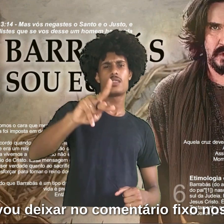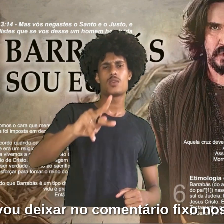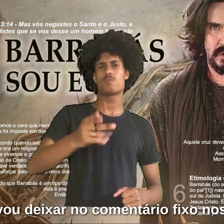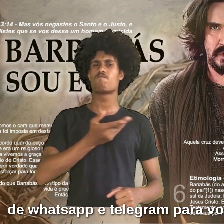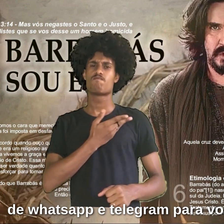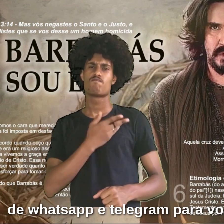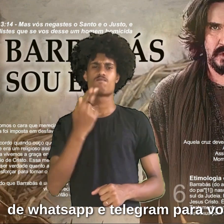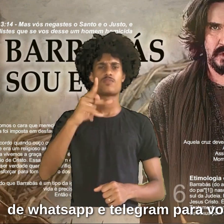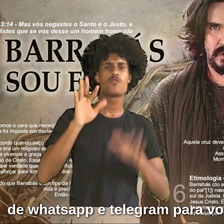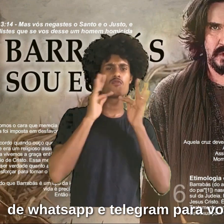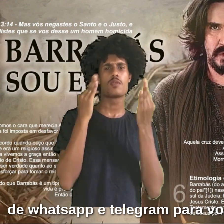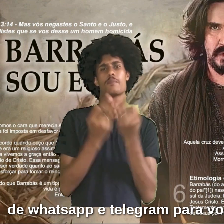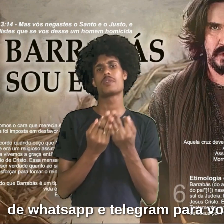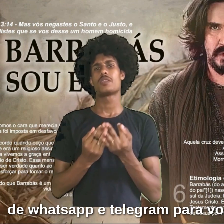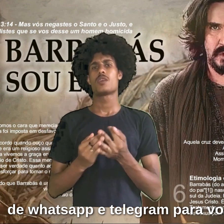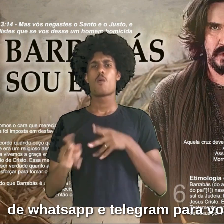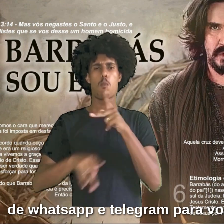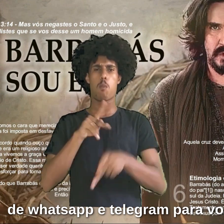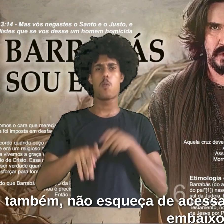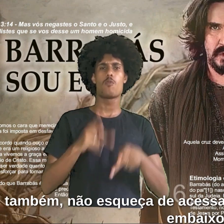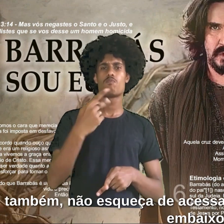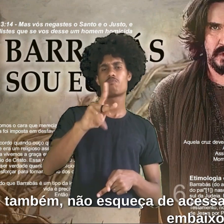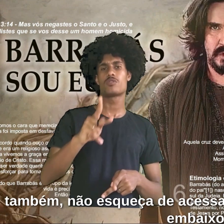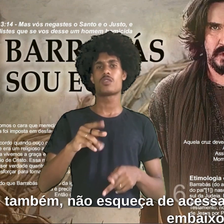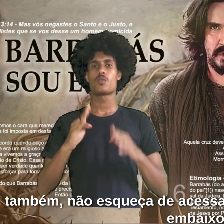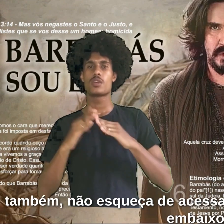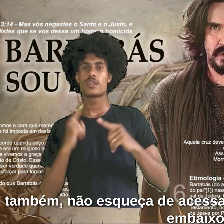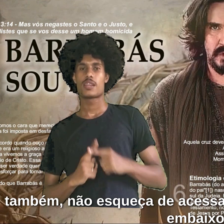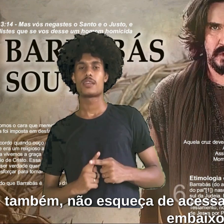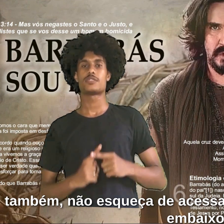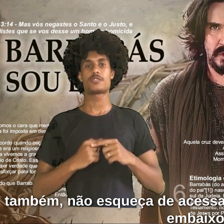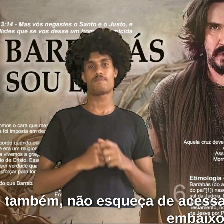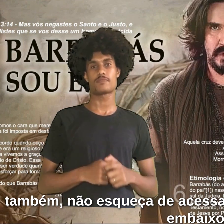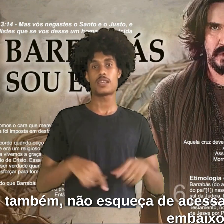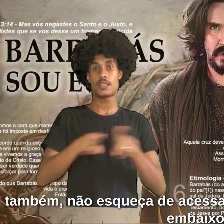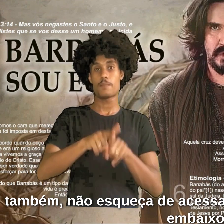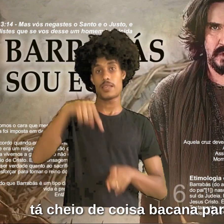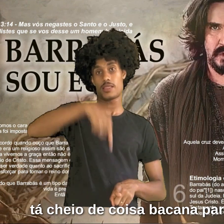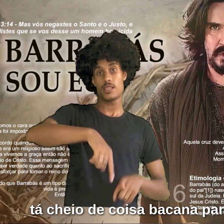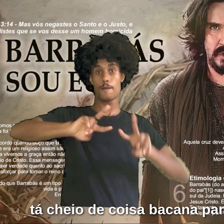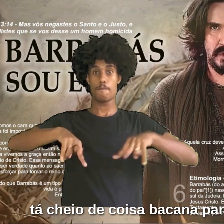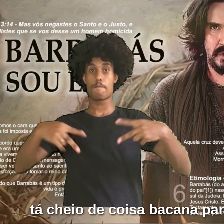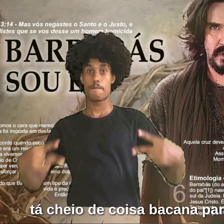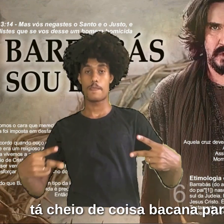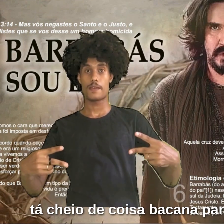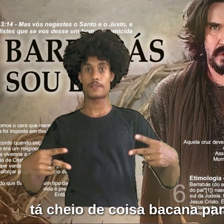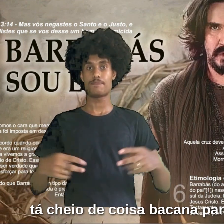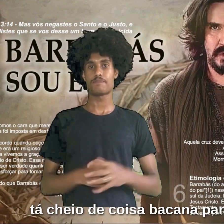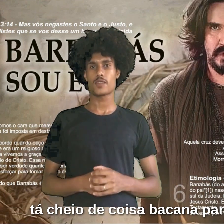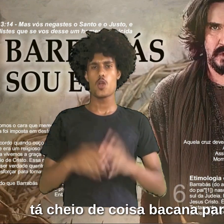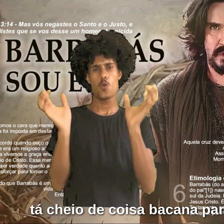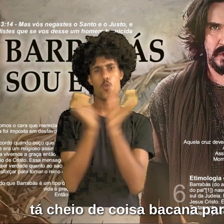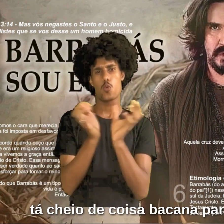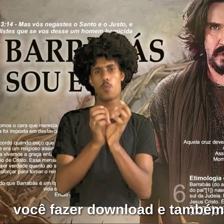de transmissão de WhatsApp e Telegram, para você poder ser abençoado também. Não esqueça de acessar o nosso Smart Link aqui embaixo, tá cheio de coisa bacana para